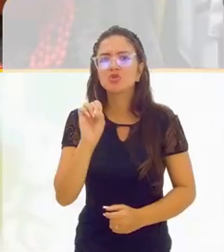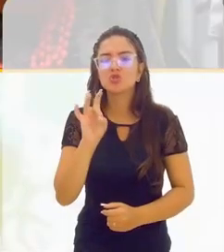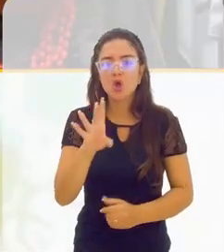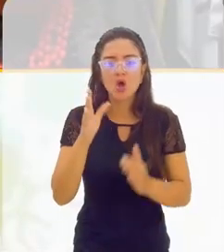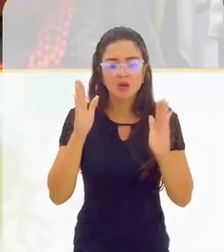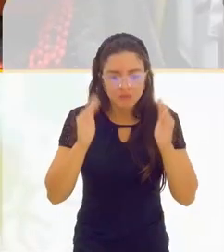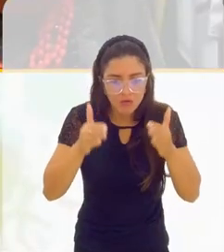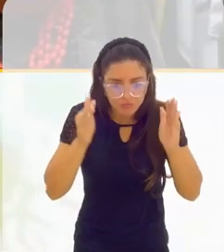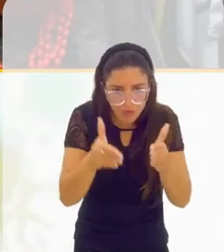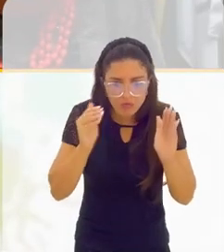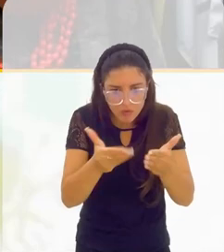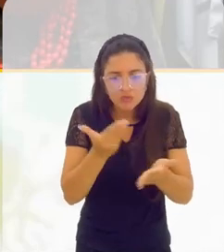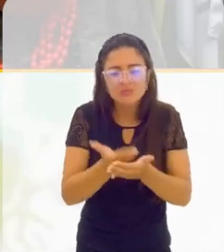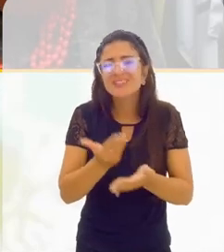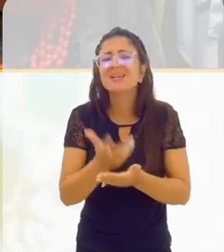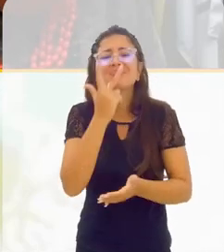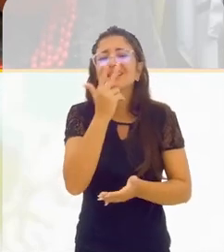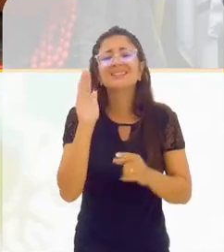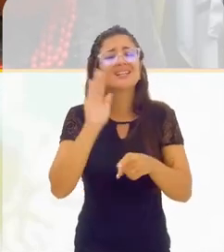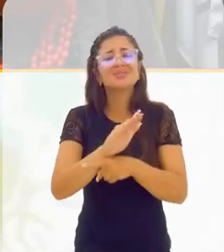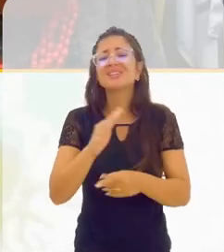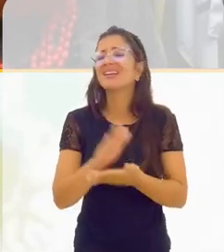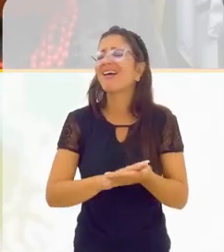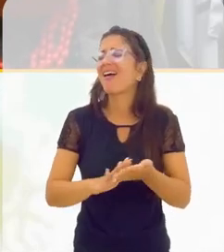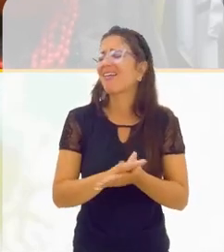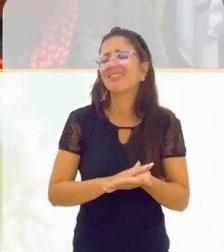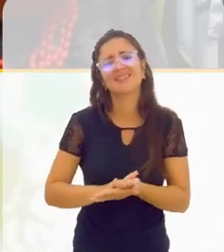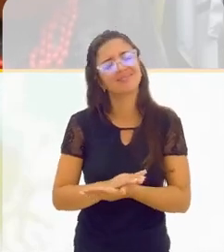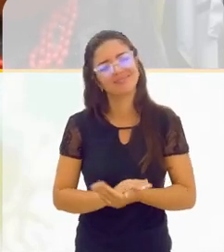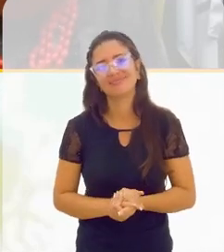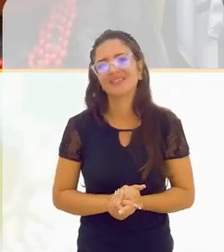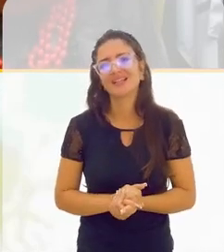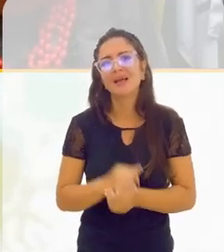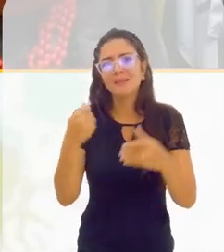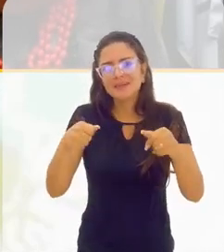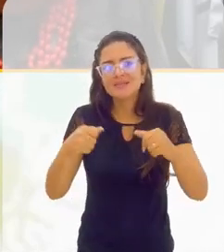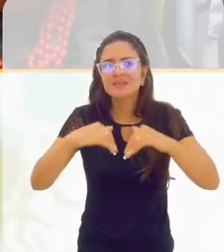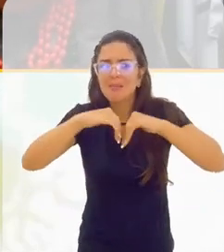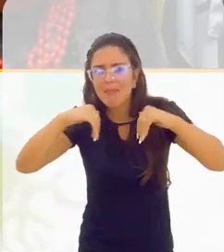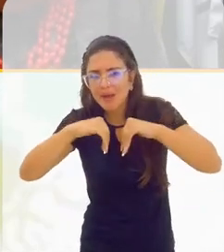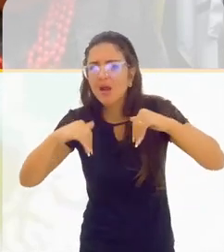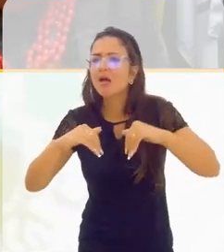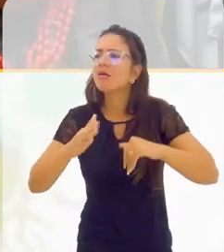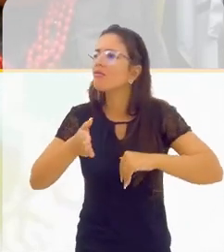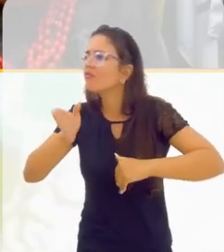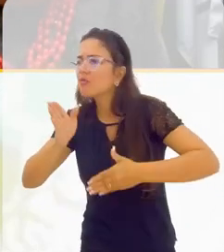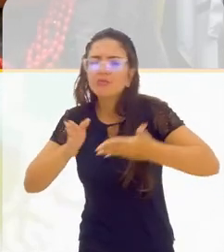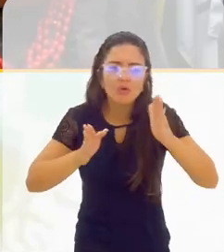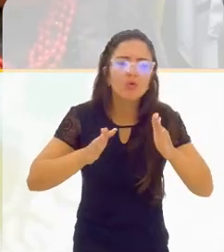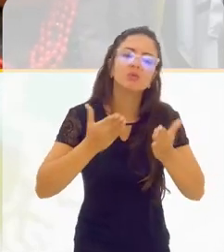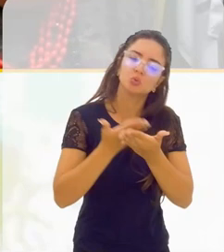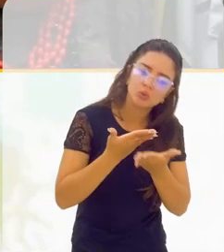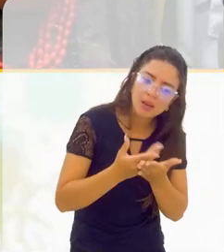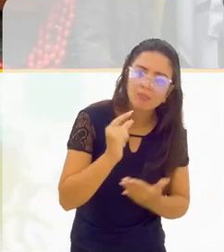assim sim até porque os neurônios precisam existe um processo ali